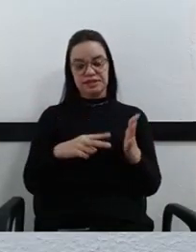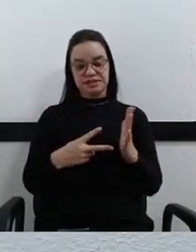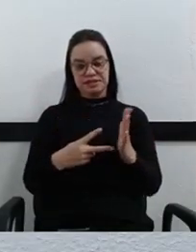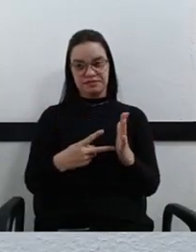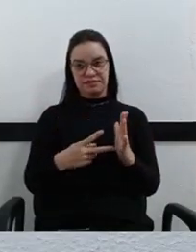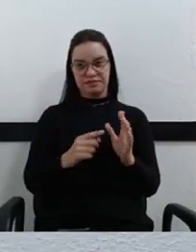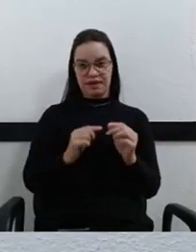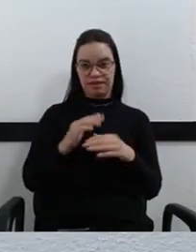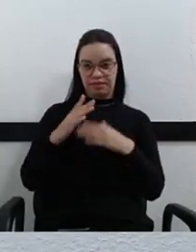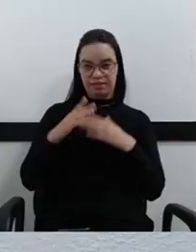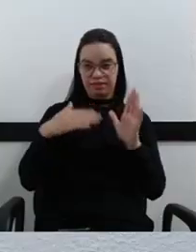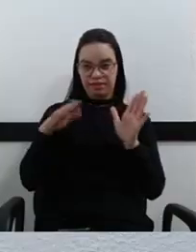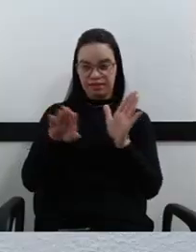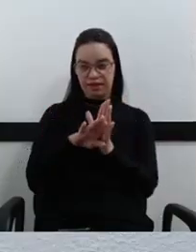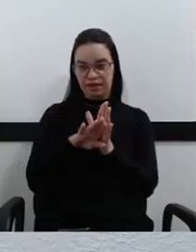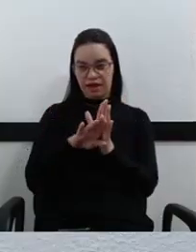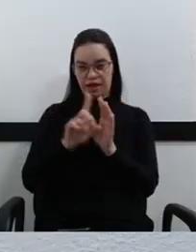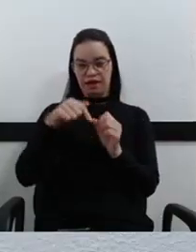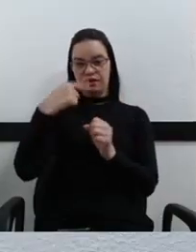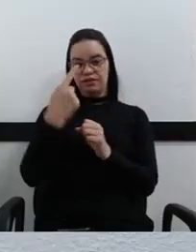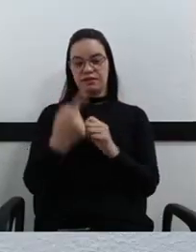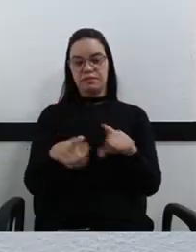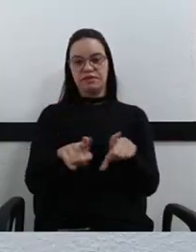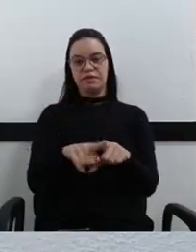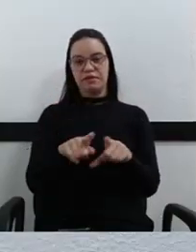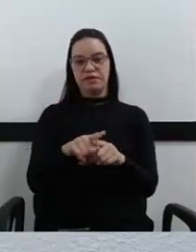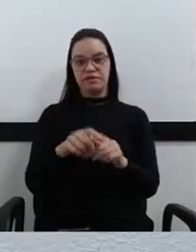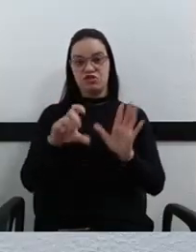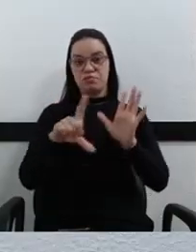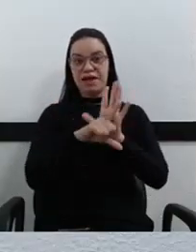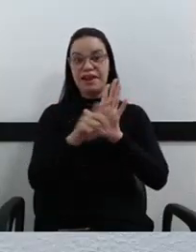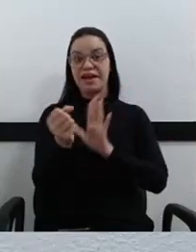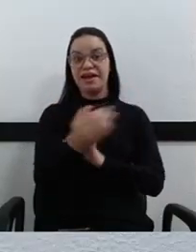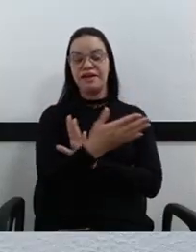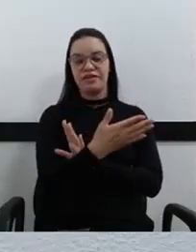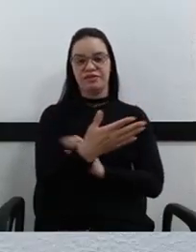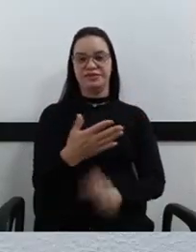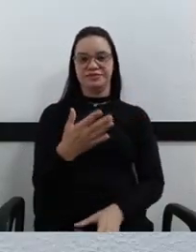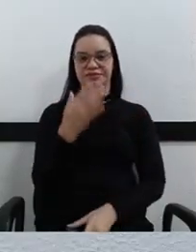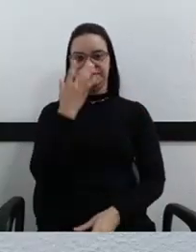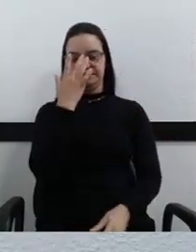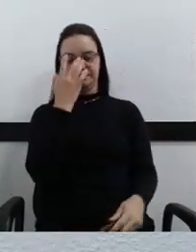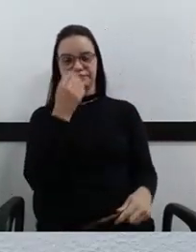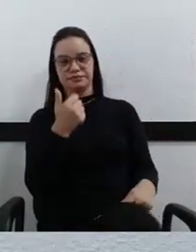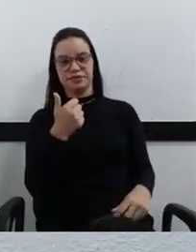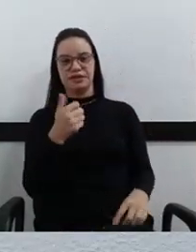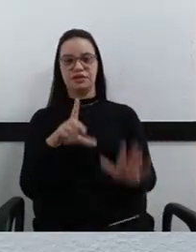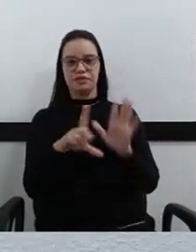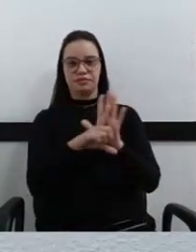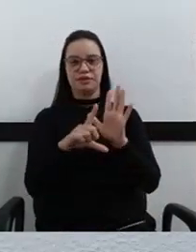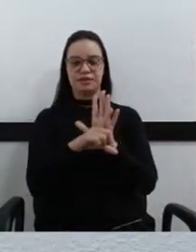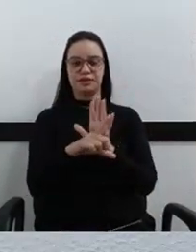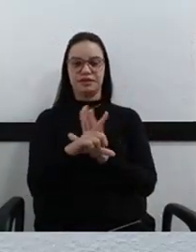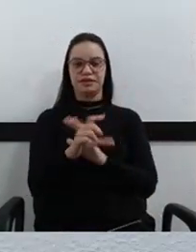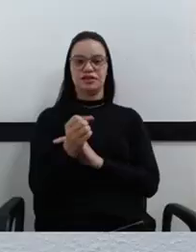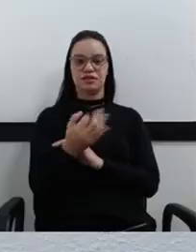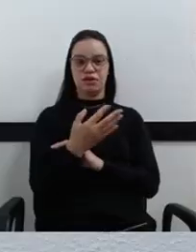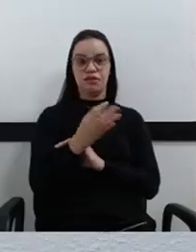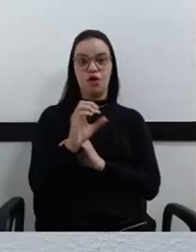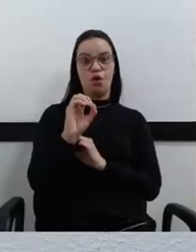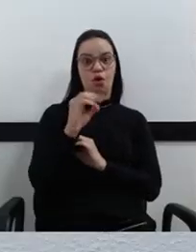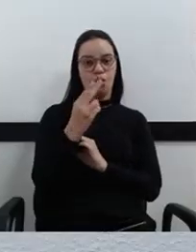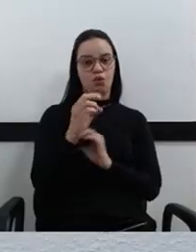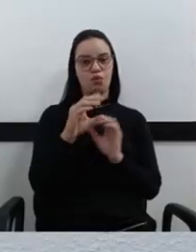até após a edição de uma nova lei. Ainda em discussão se seria uma lei ordinária ou uma lei